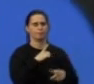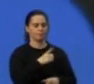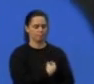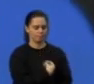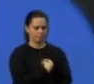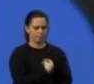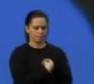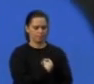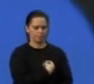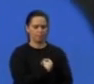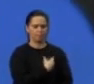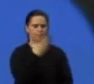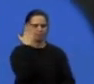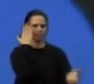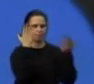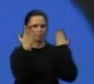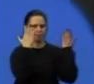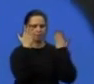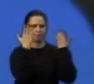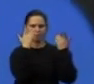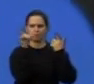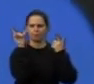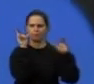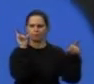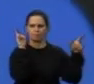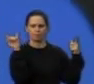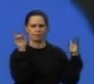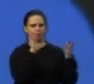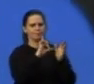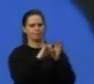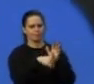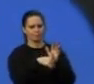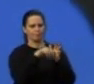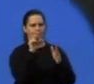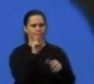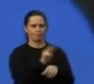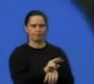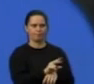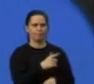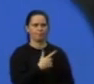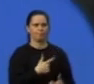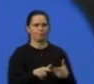sobrevida quando comparados àqueles tratados tardiamente.